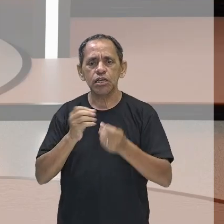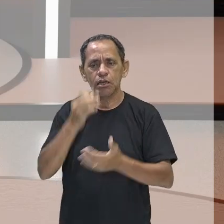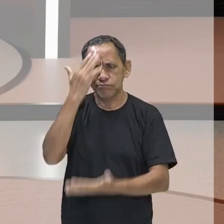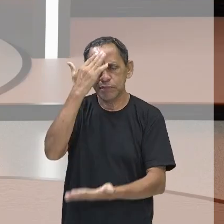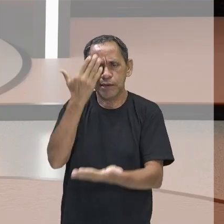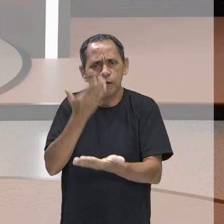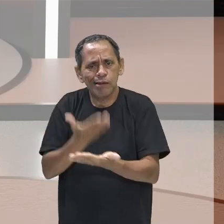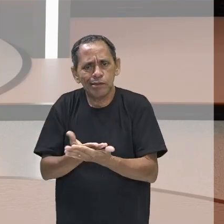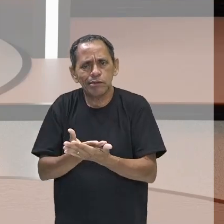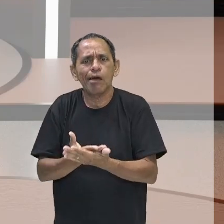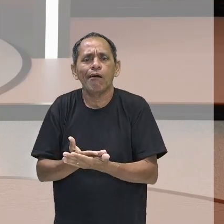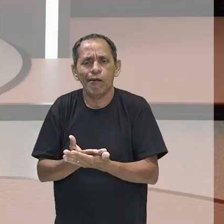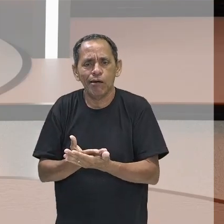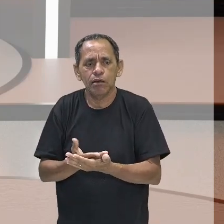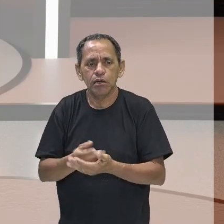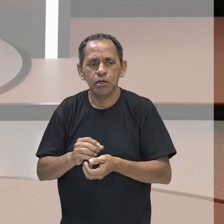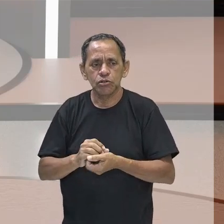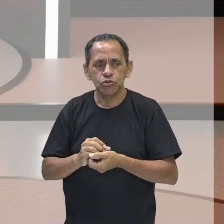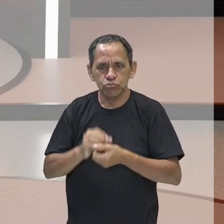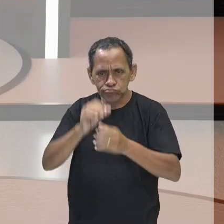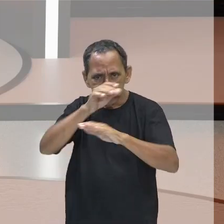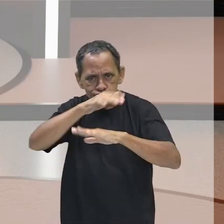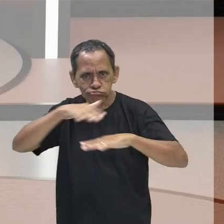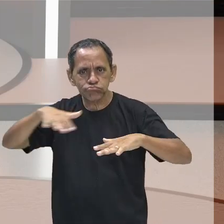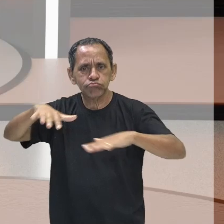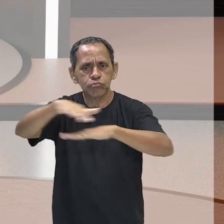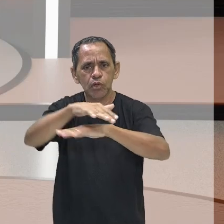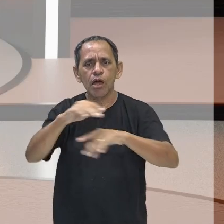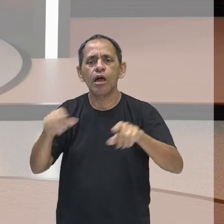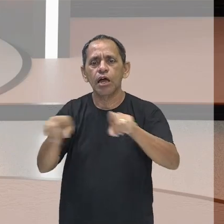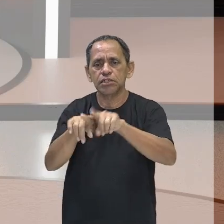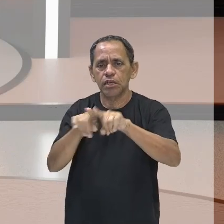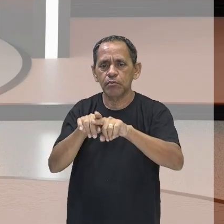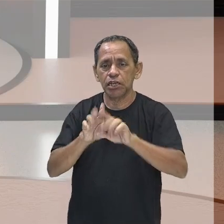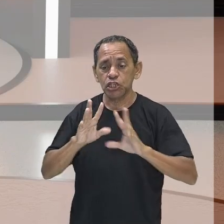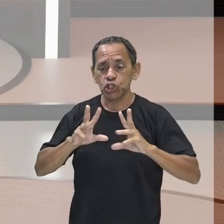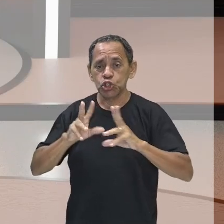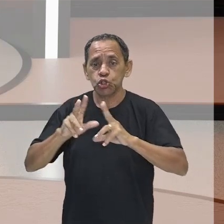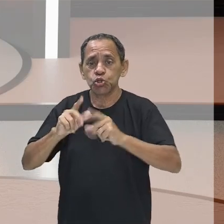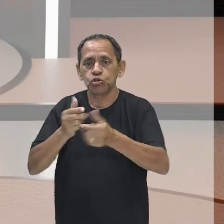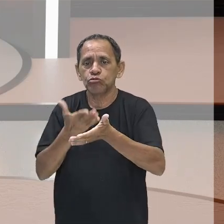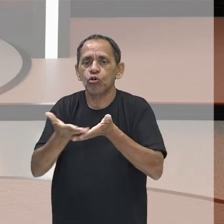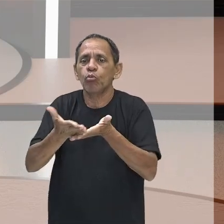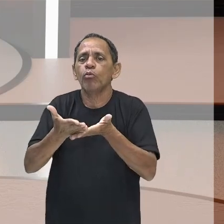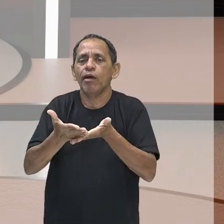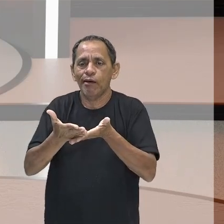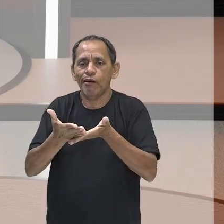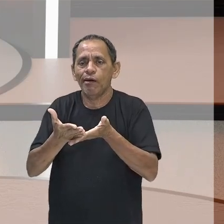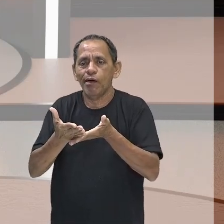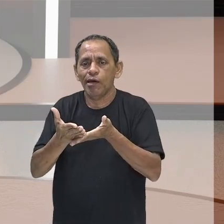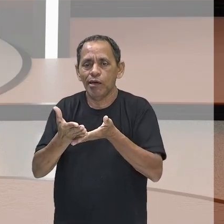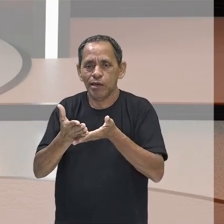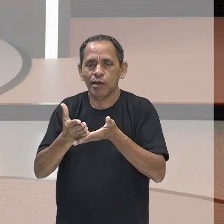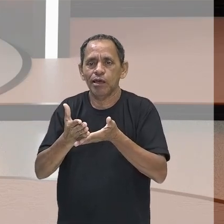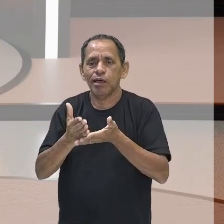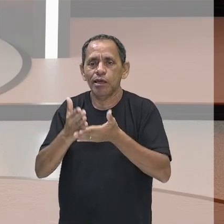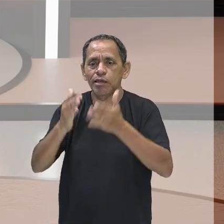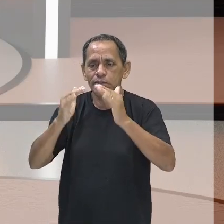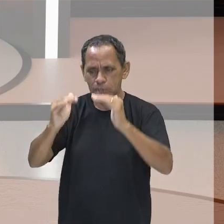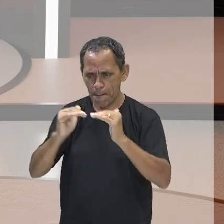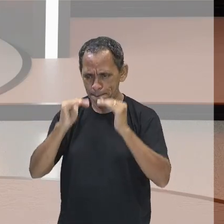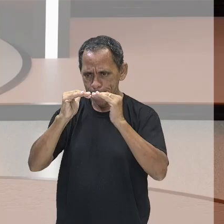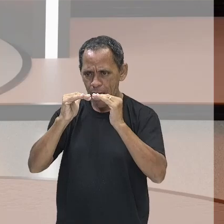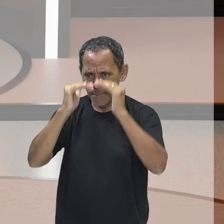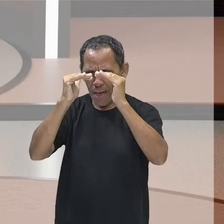seus deuses, ou acreditam em alguma divindade, e tudo ali começa a se hierarquizar.